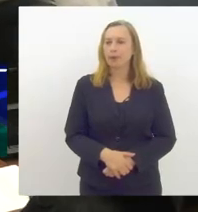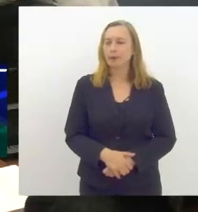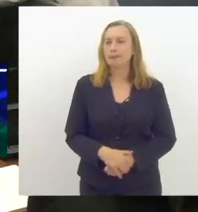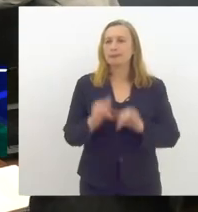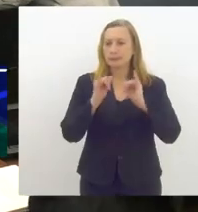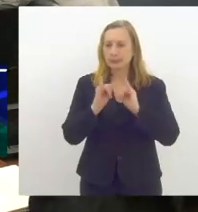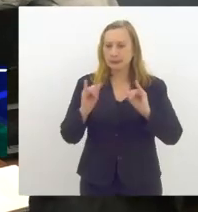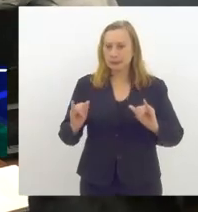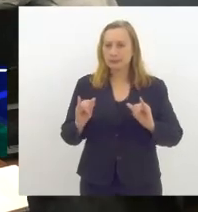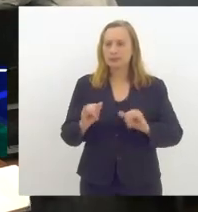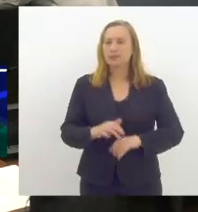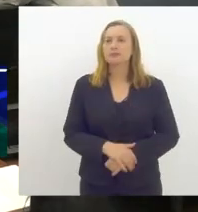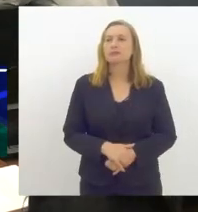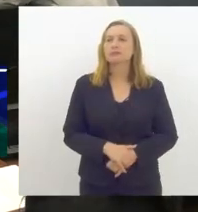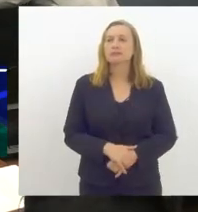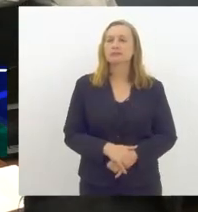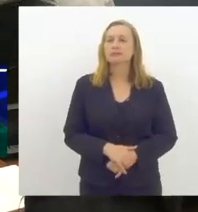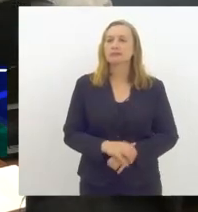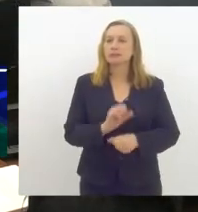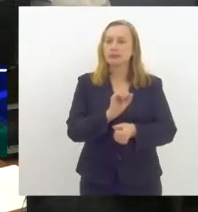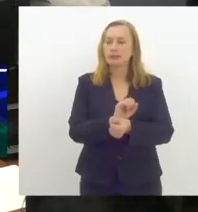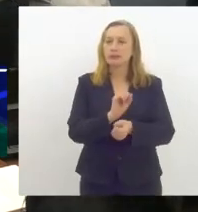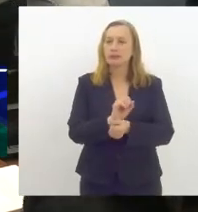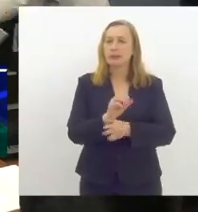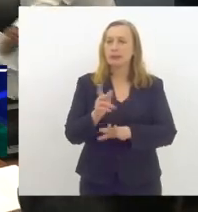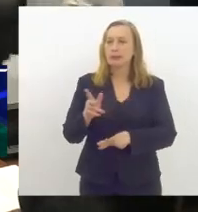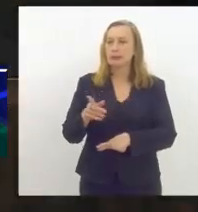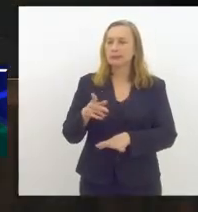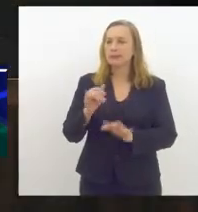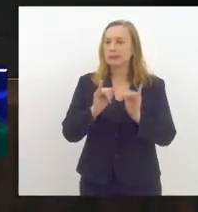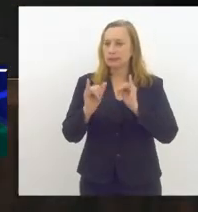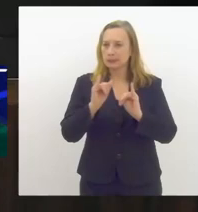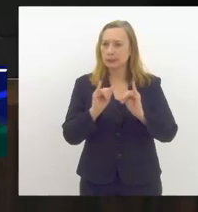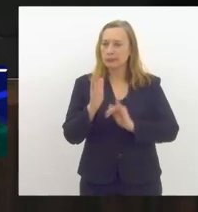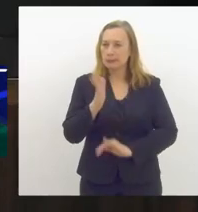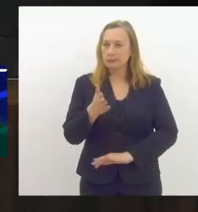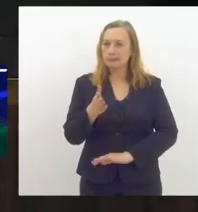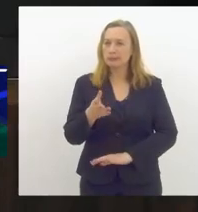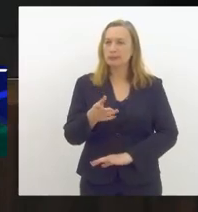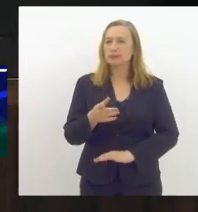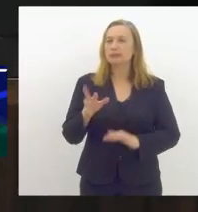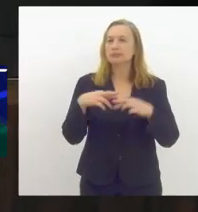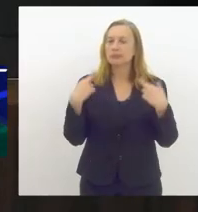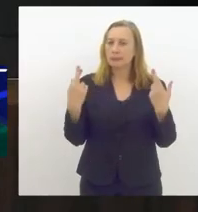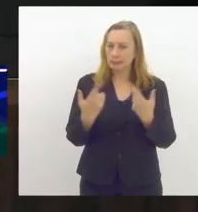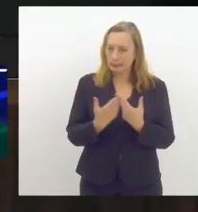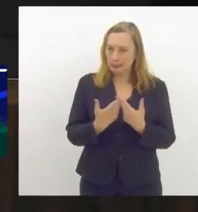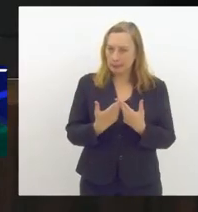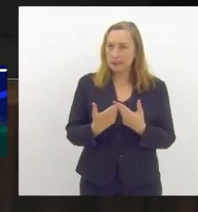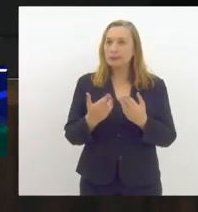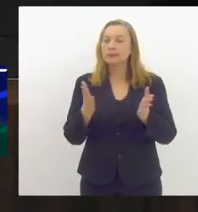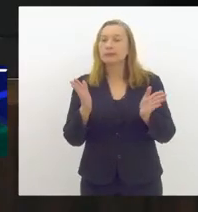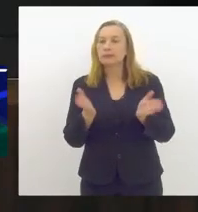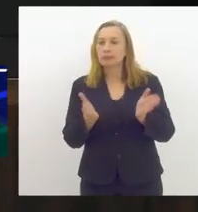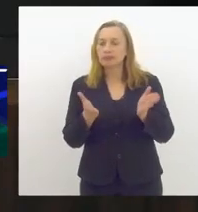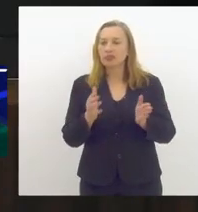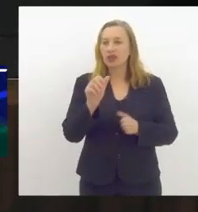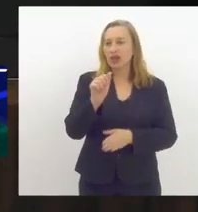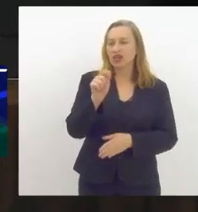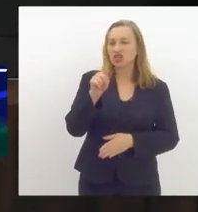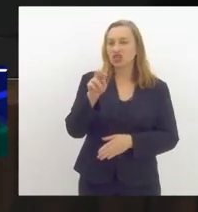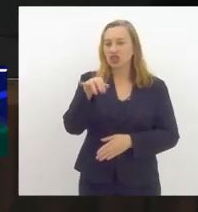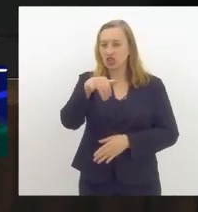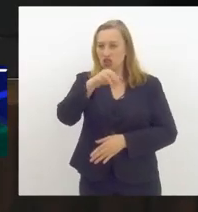O anúncio é só para complementar aqui a informação já saíram nós tivemos uma reunião agora a pouco com a g